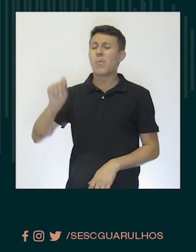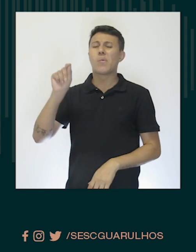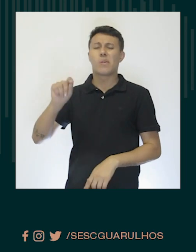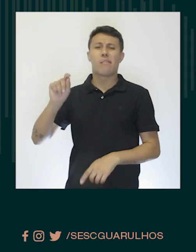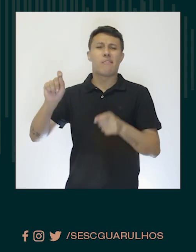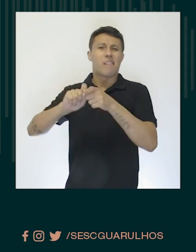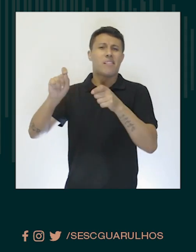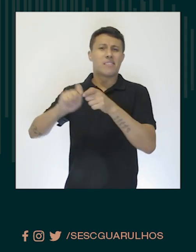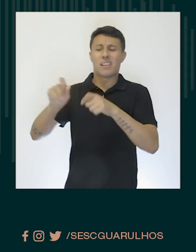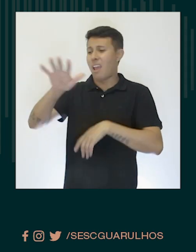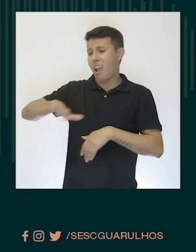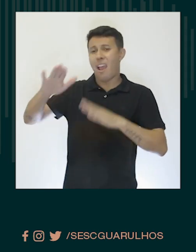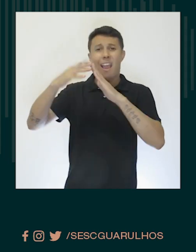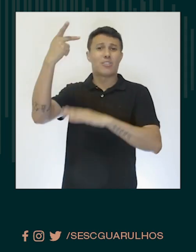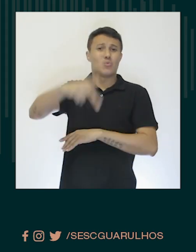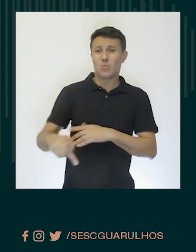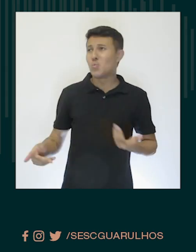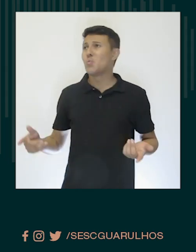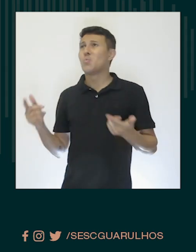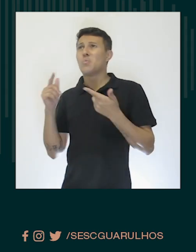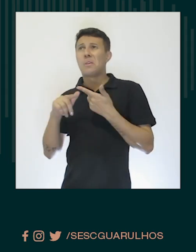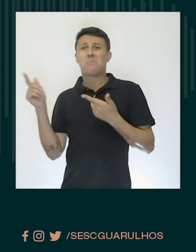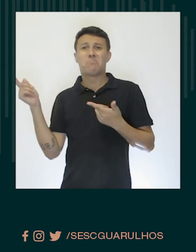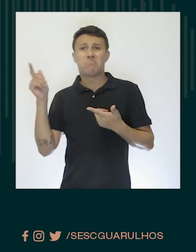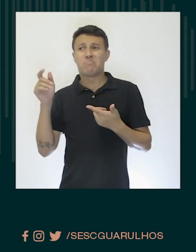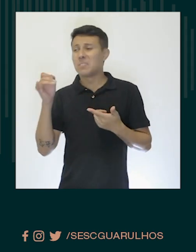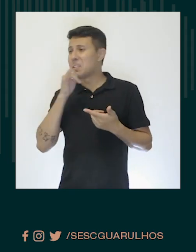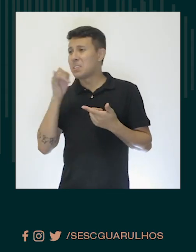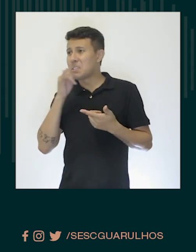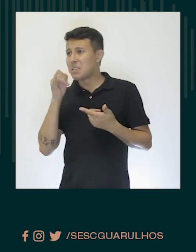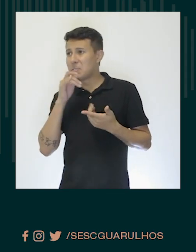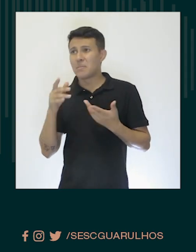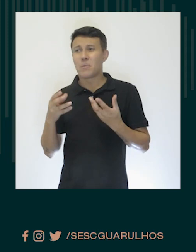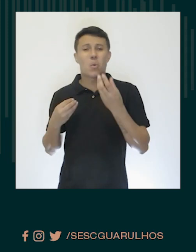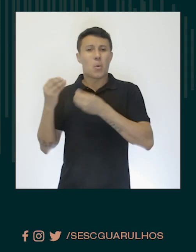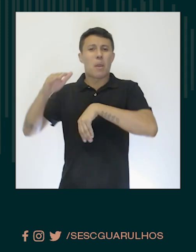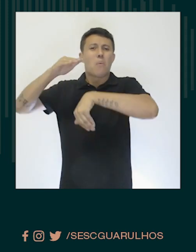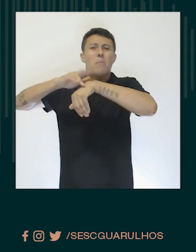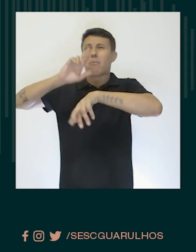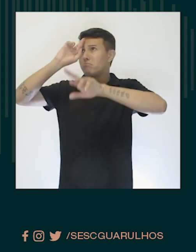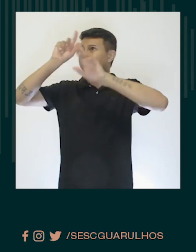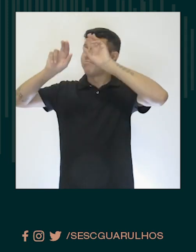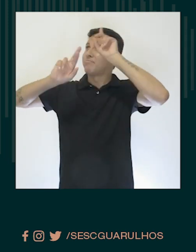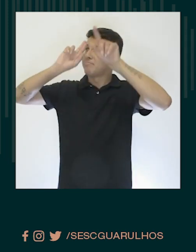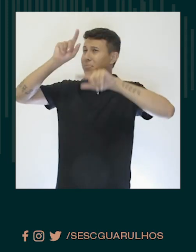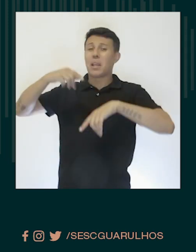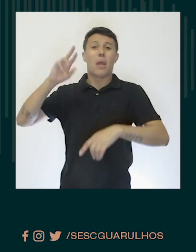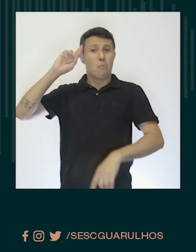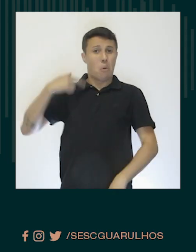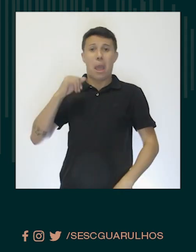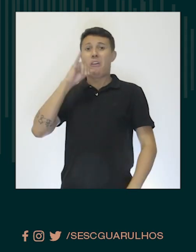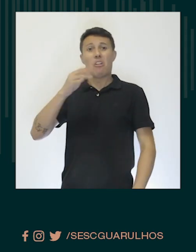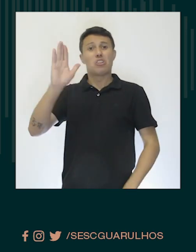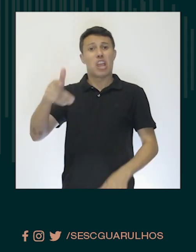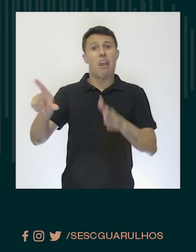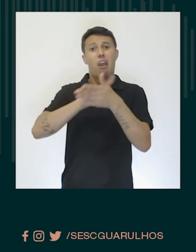próprio espaço, usando, como o Moa falou, assim, é o momento dos criativos, ela é uma dessas pessoas, ela consegue